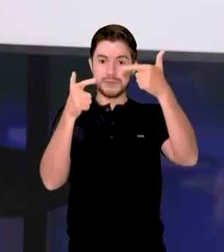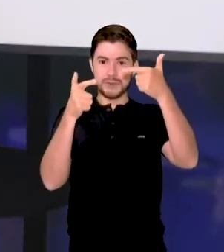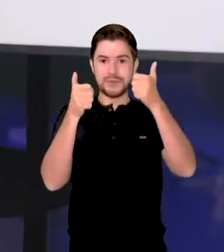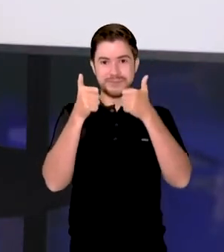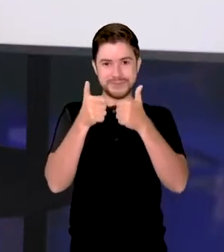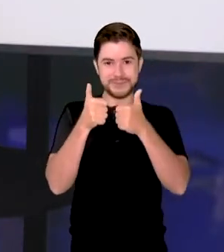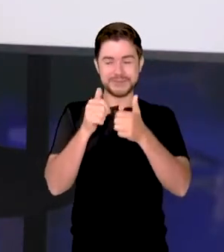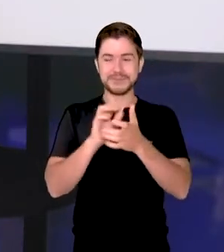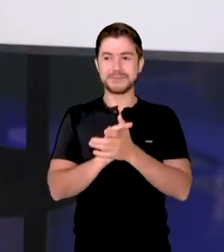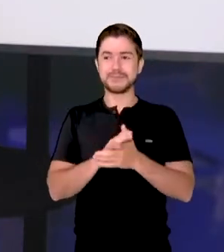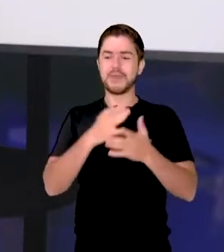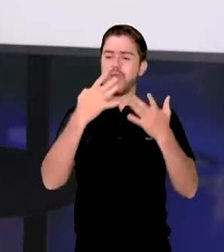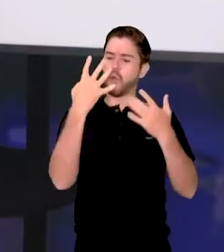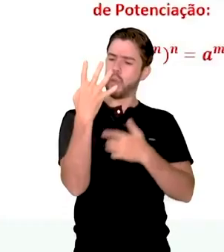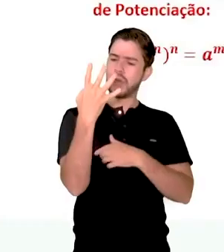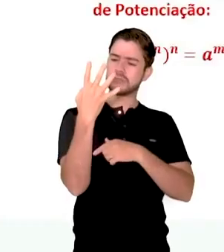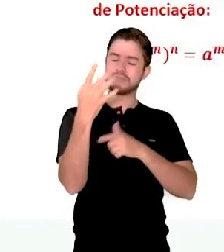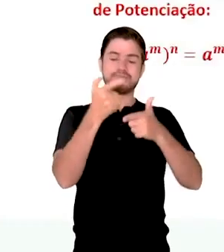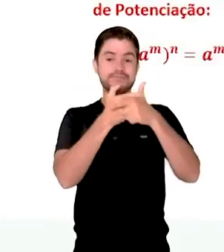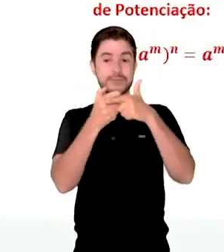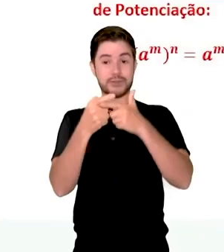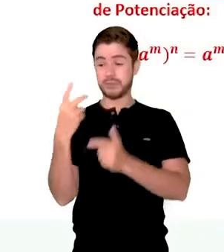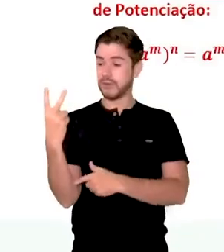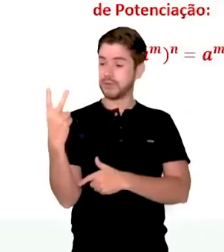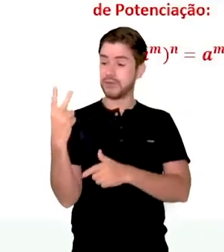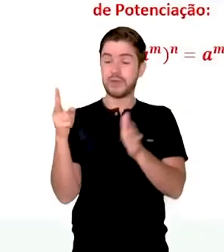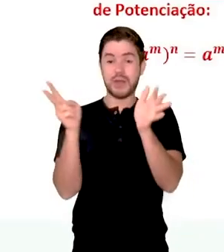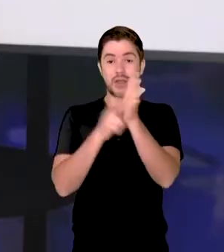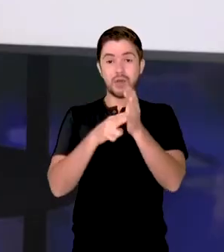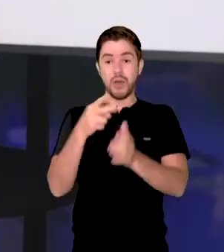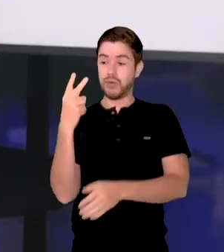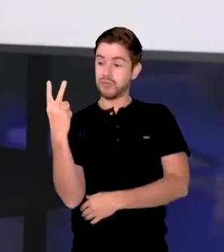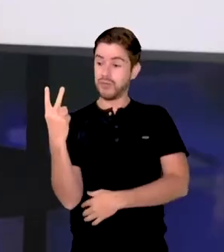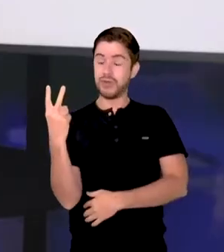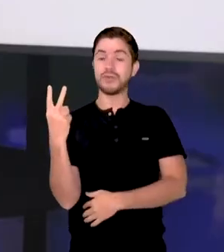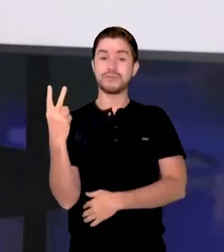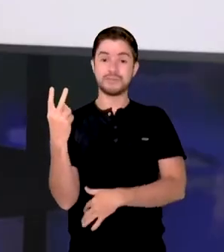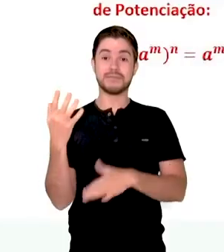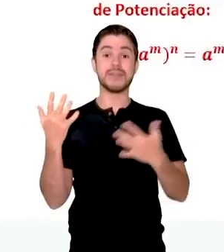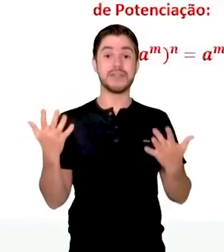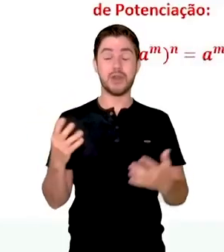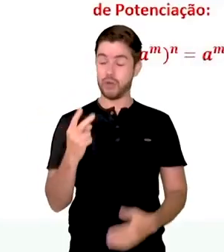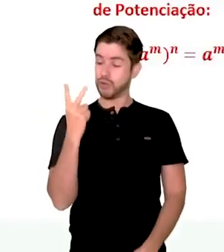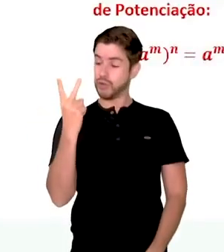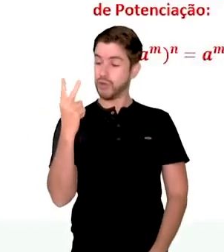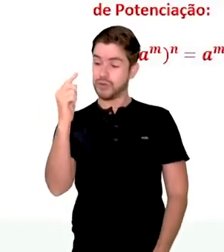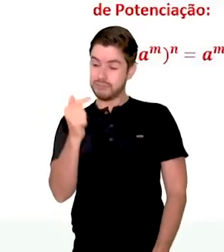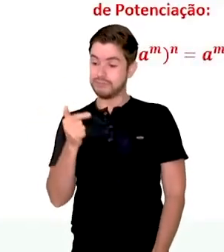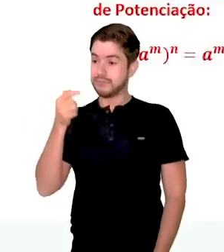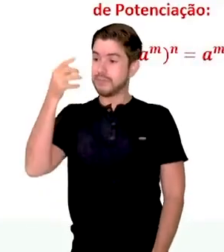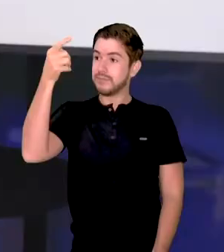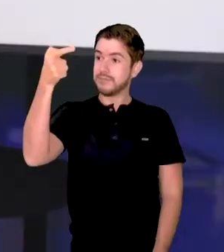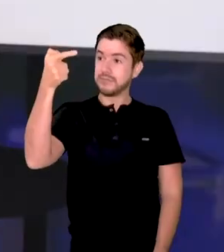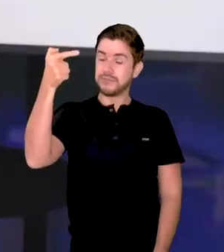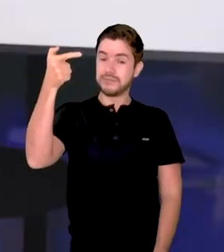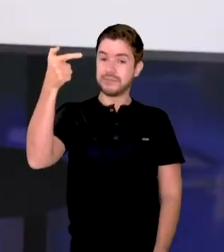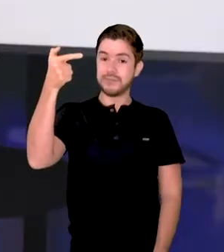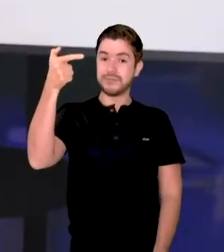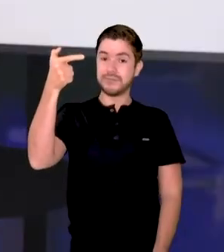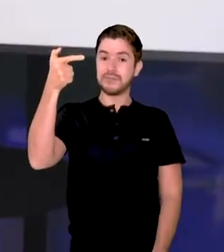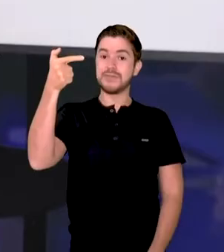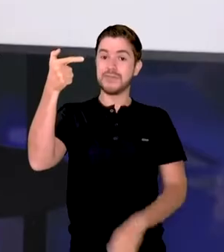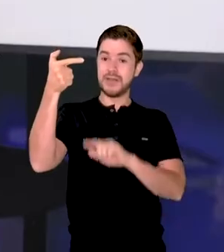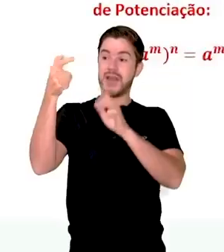da raiz tudo bem quatro dividido para dois da dois então 2 ao quadrado e se tem como